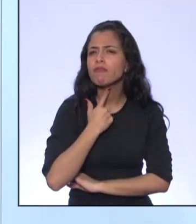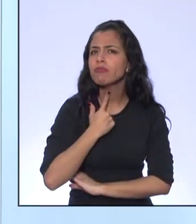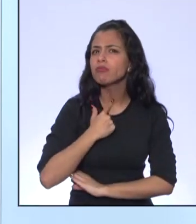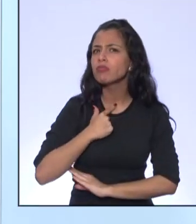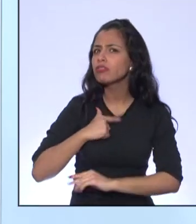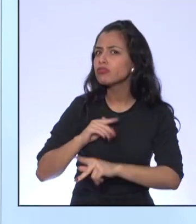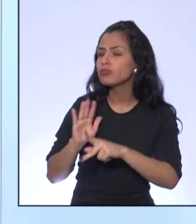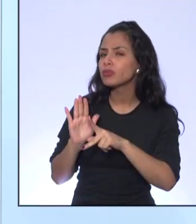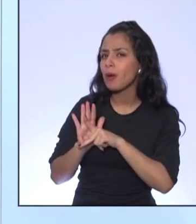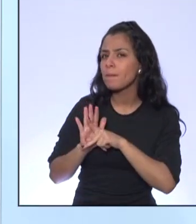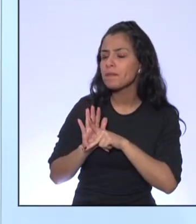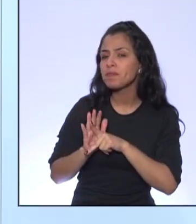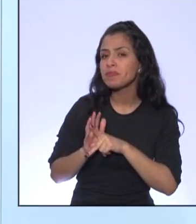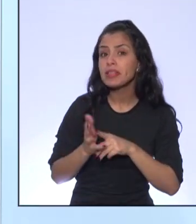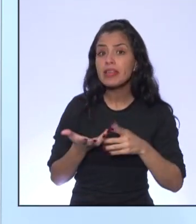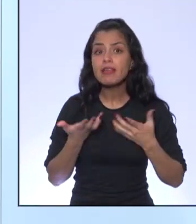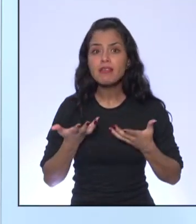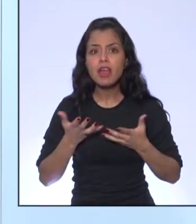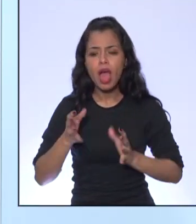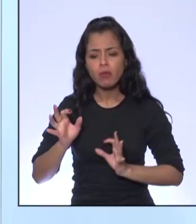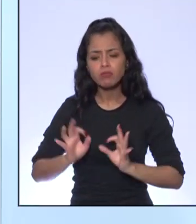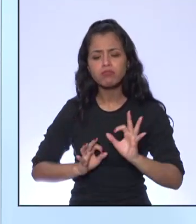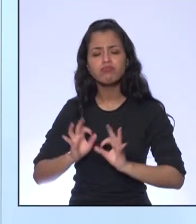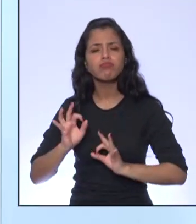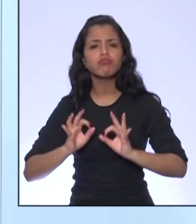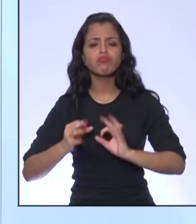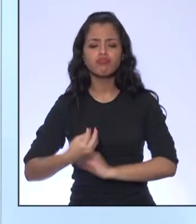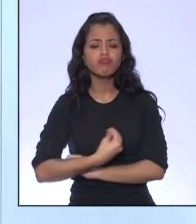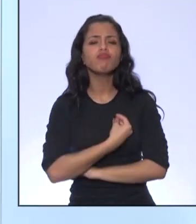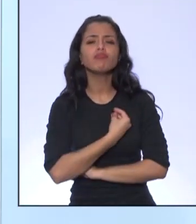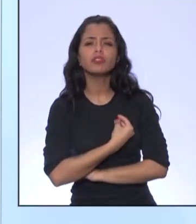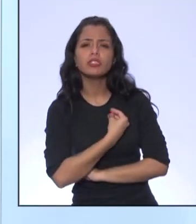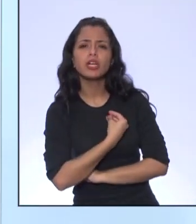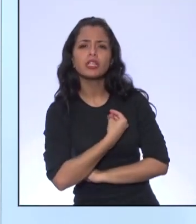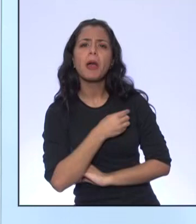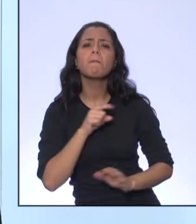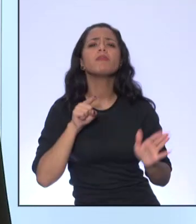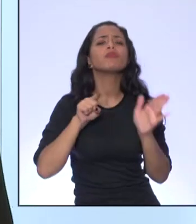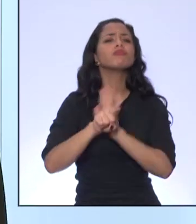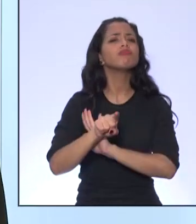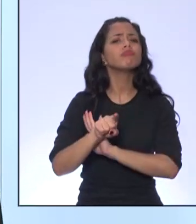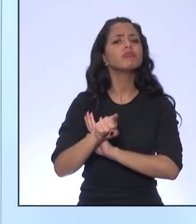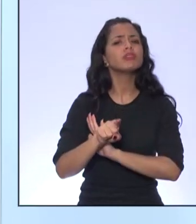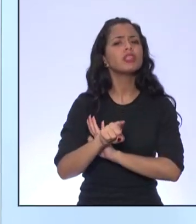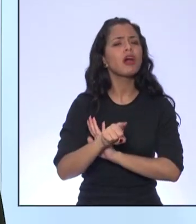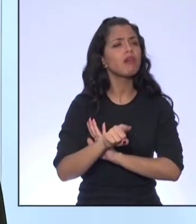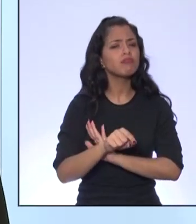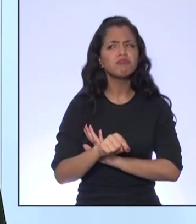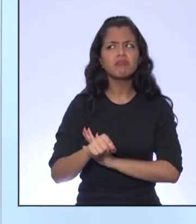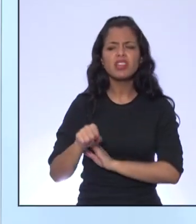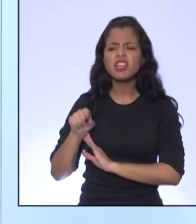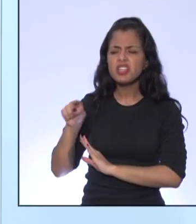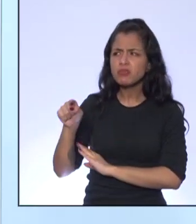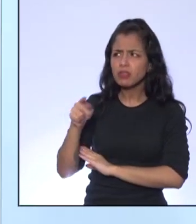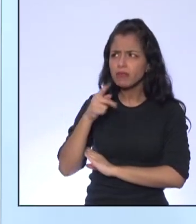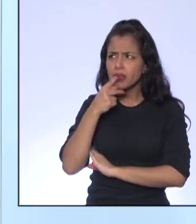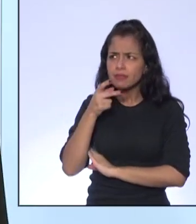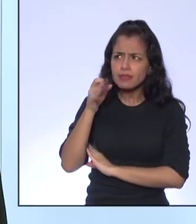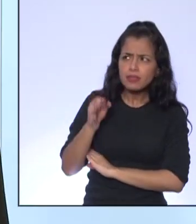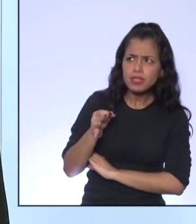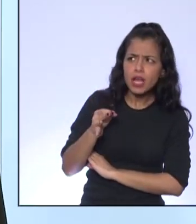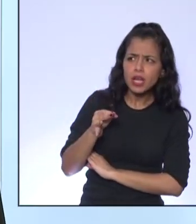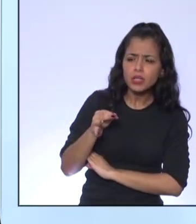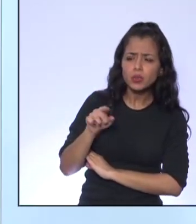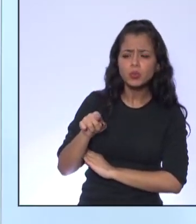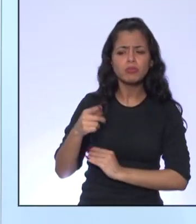momento, a querer tomar as rédeas da situação. Questionar se aquilo que dizem para ele está certo, se aquilo